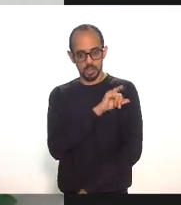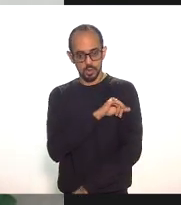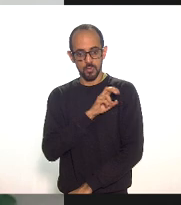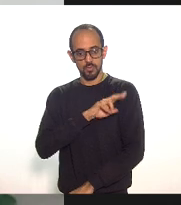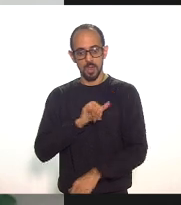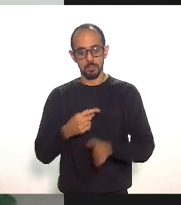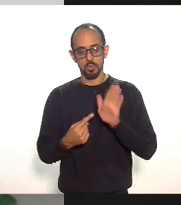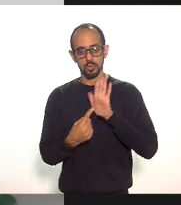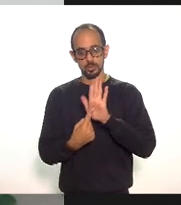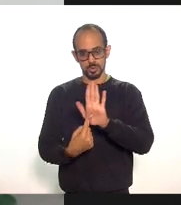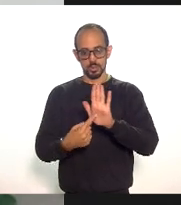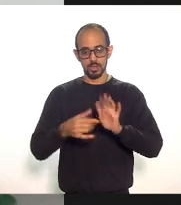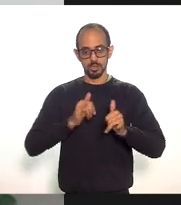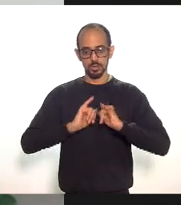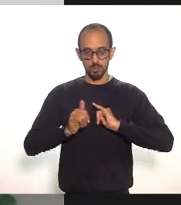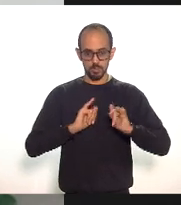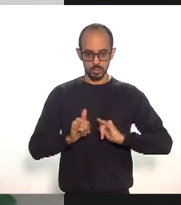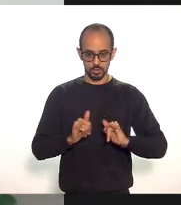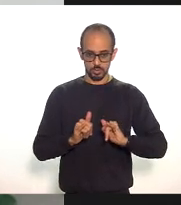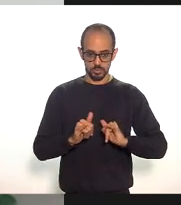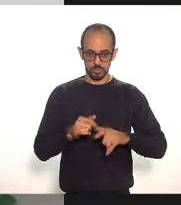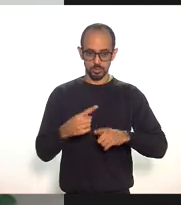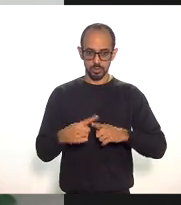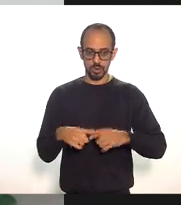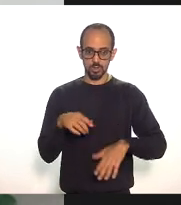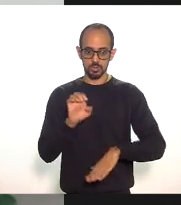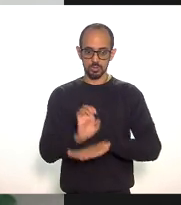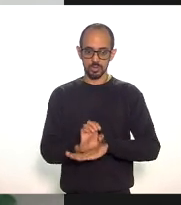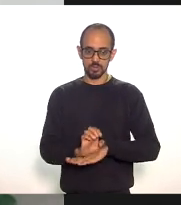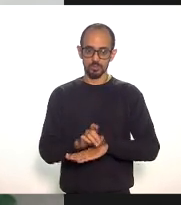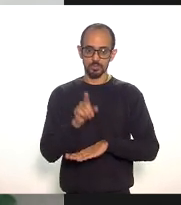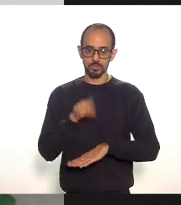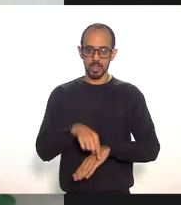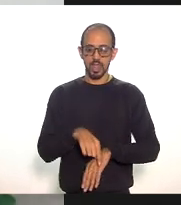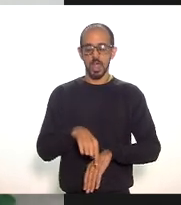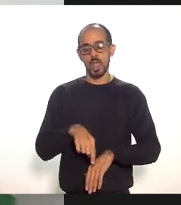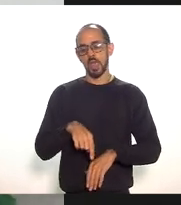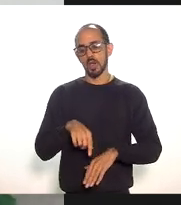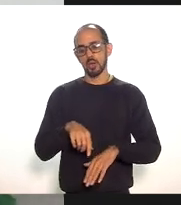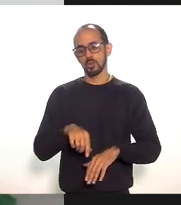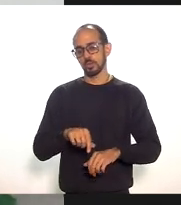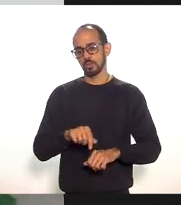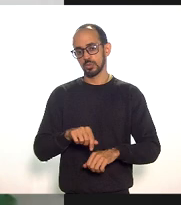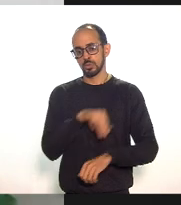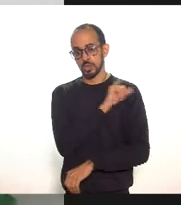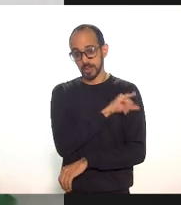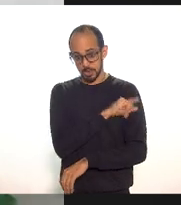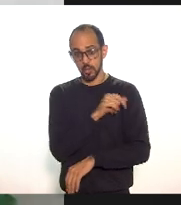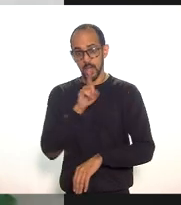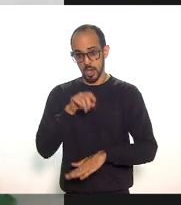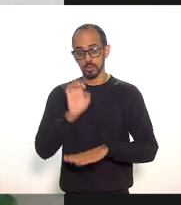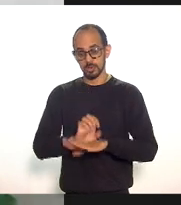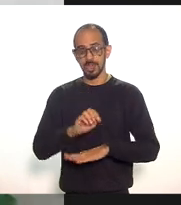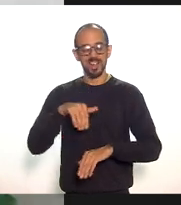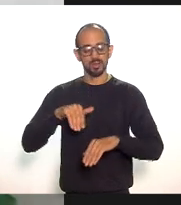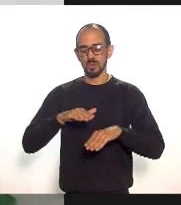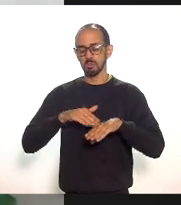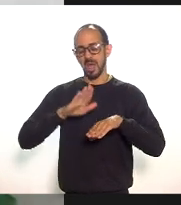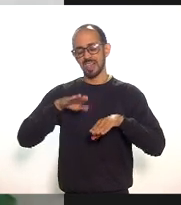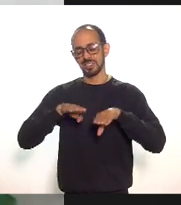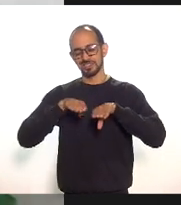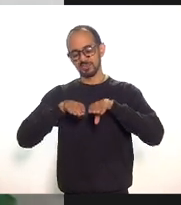Rio de Janeiro é o estado mais desigual do Brasil. Isso quer dizer que é o índice